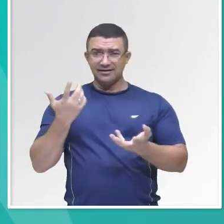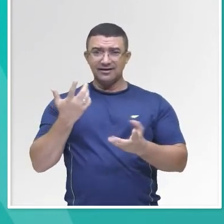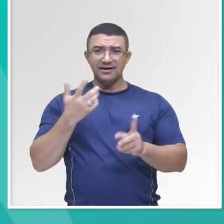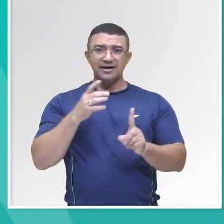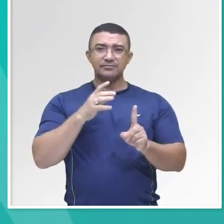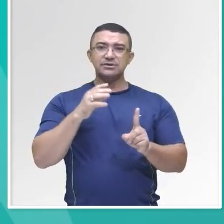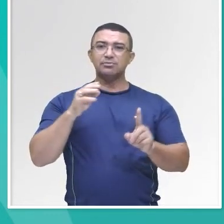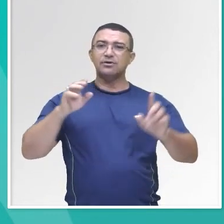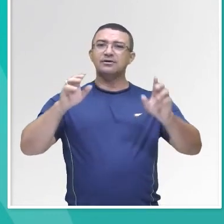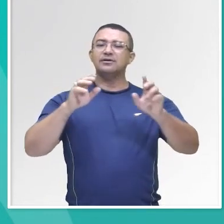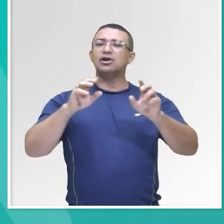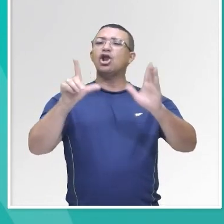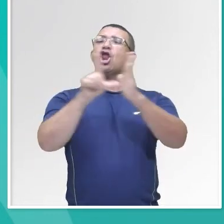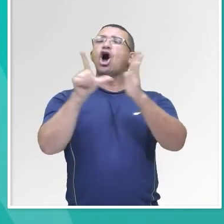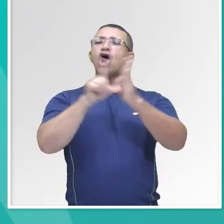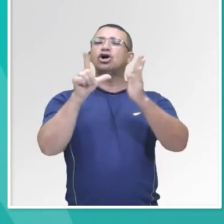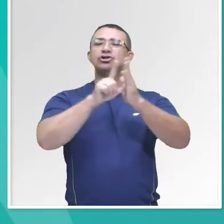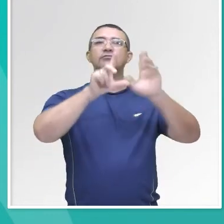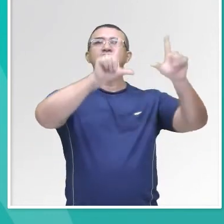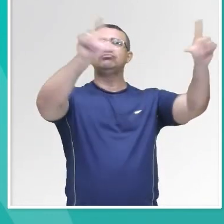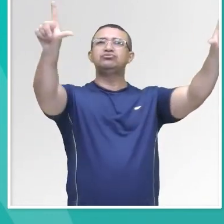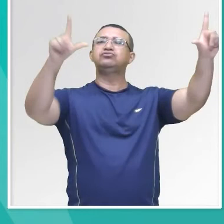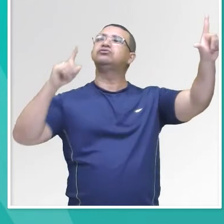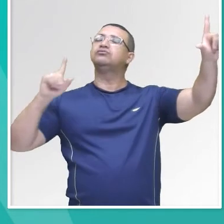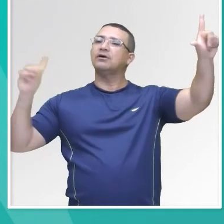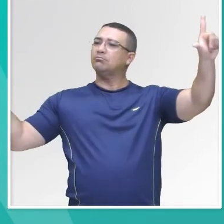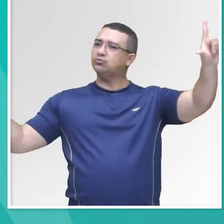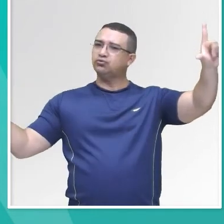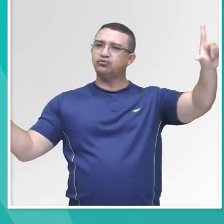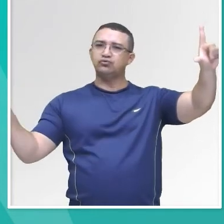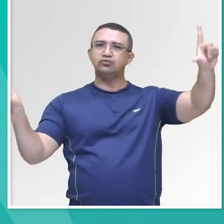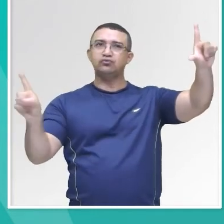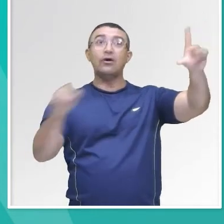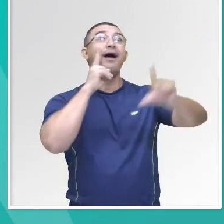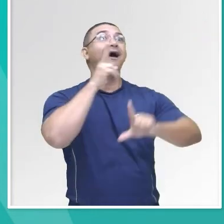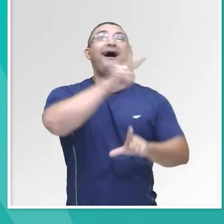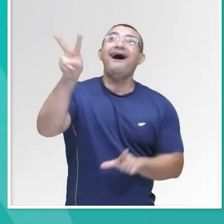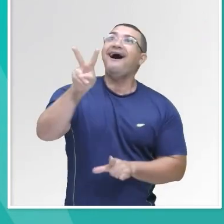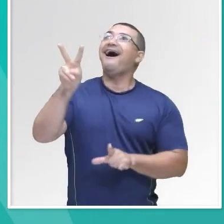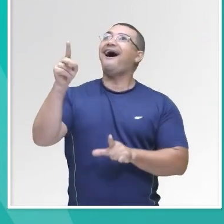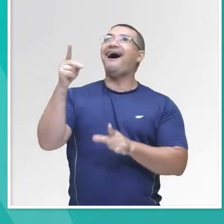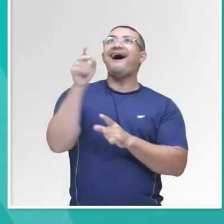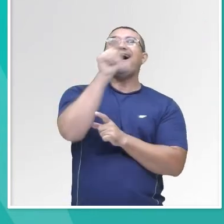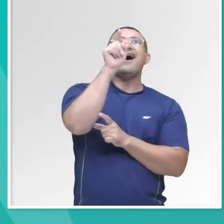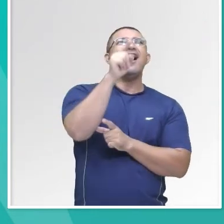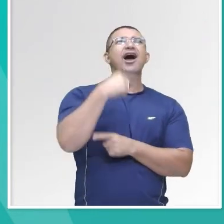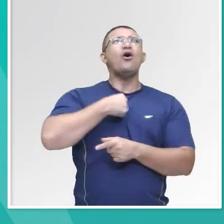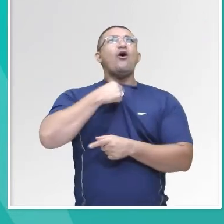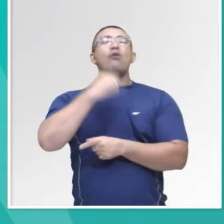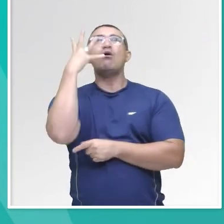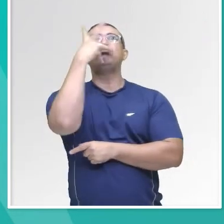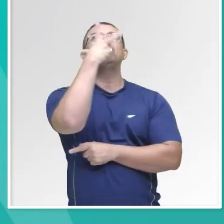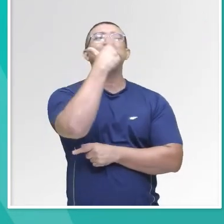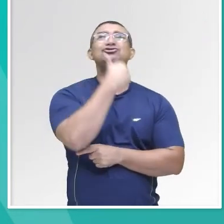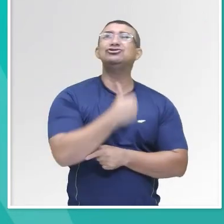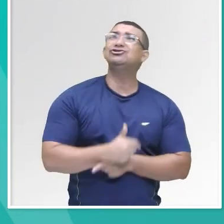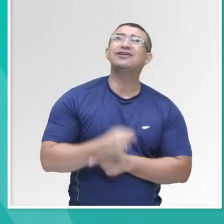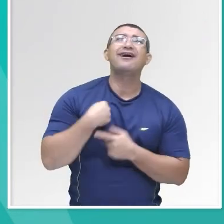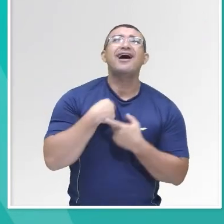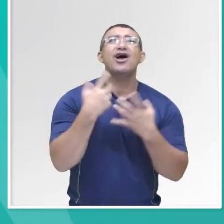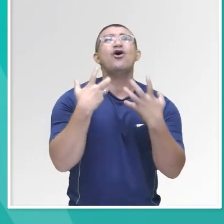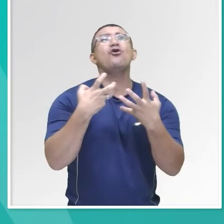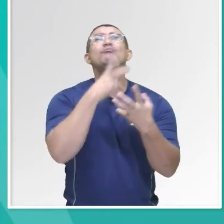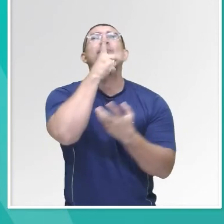uma marca de um personagem, né, numa roupa, ou em gibis, em revistas, ou